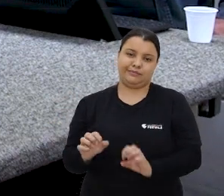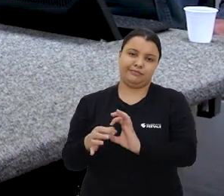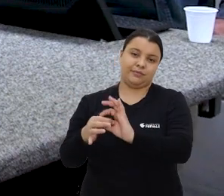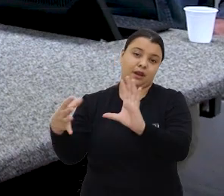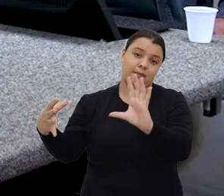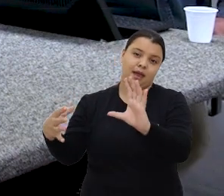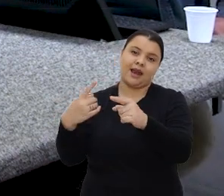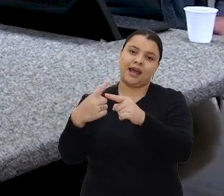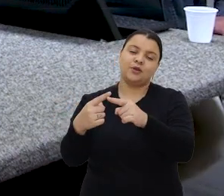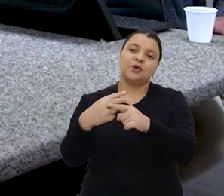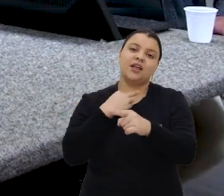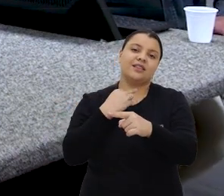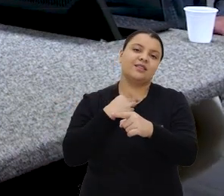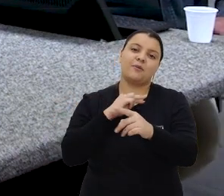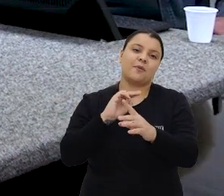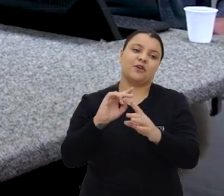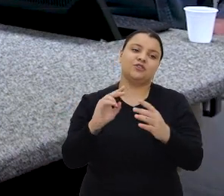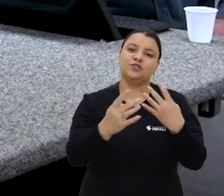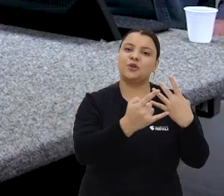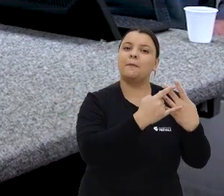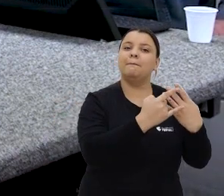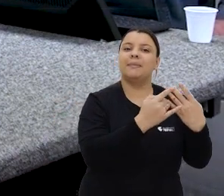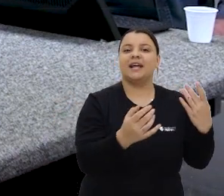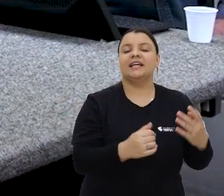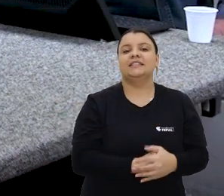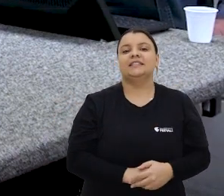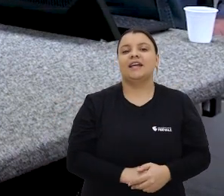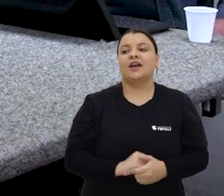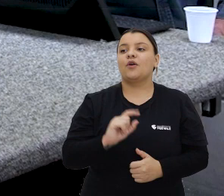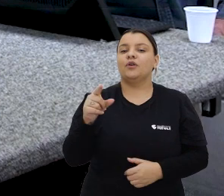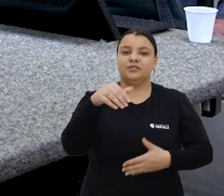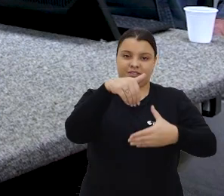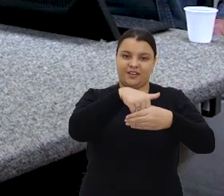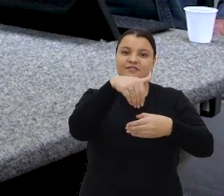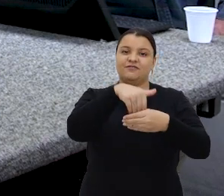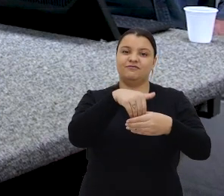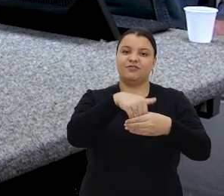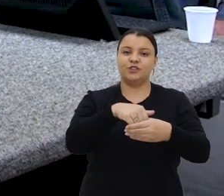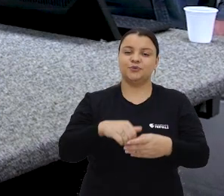prende ninguém às vésperas de eleição. E daí de